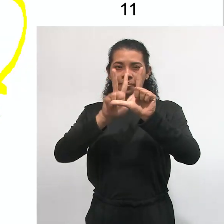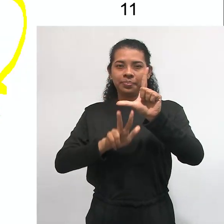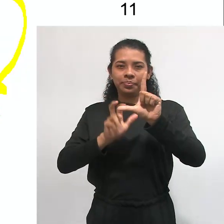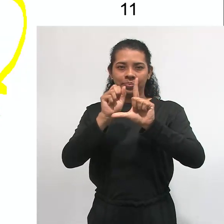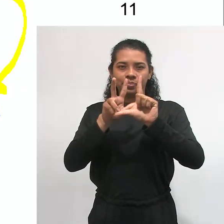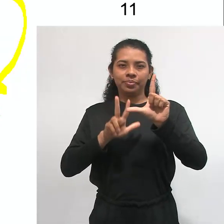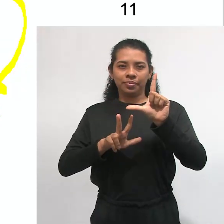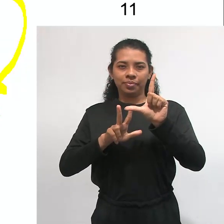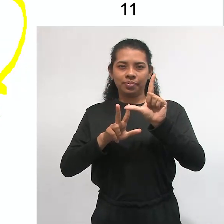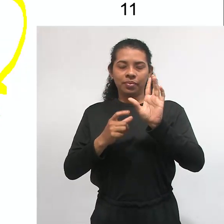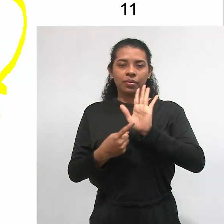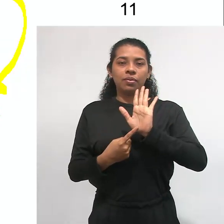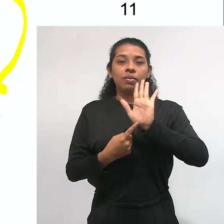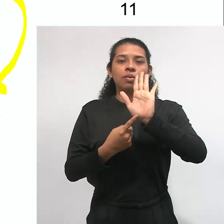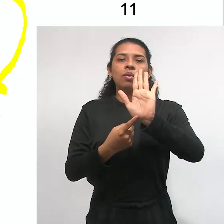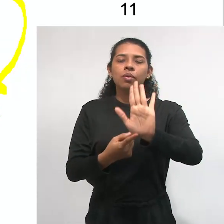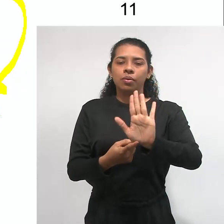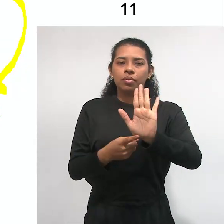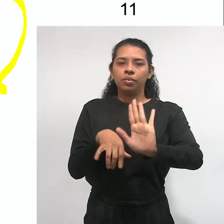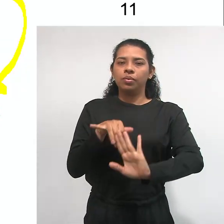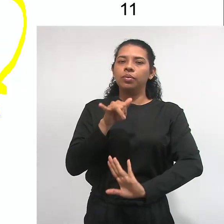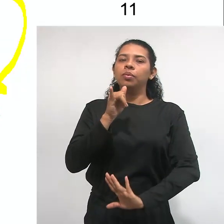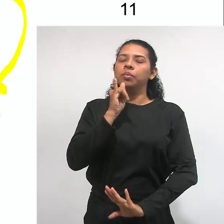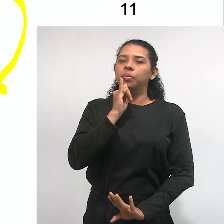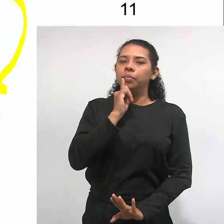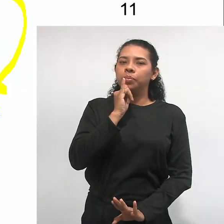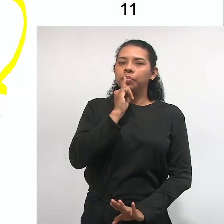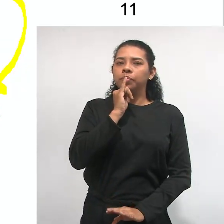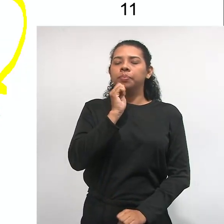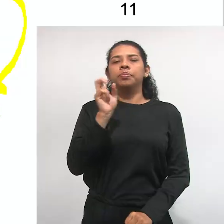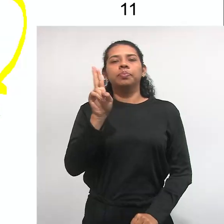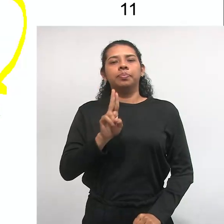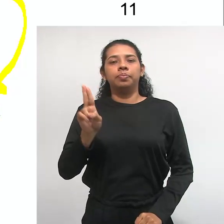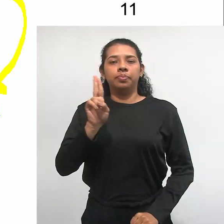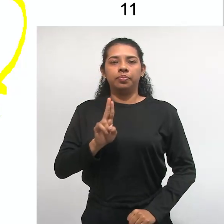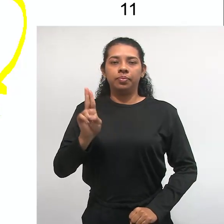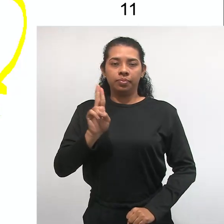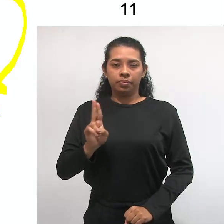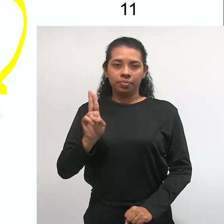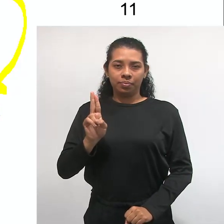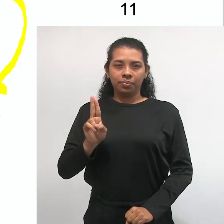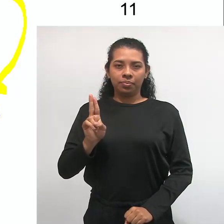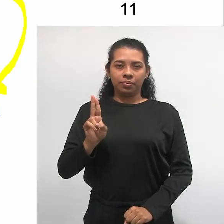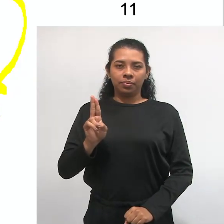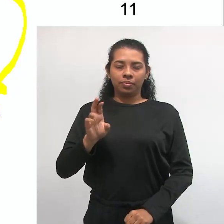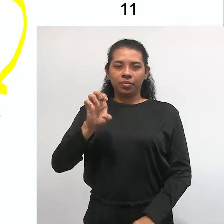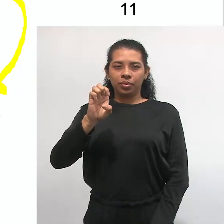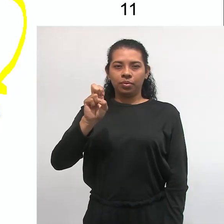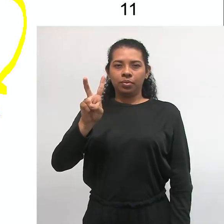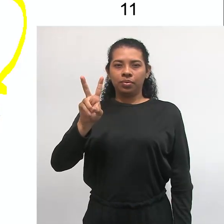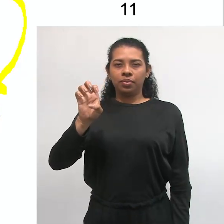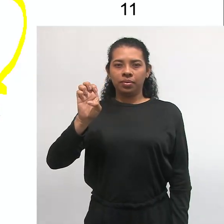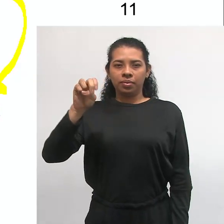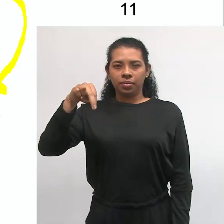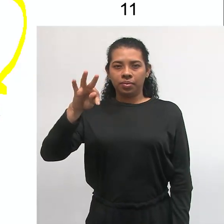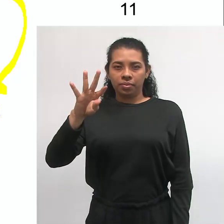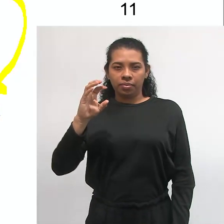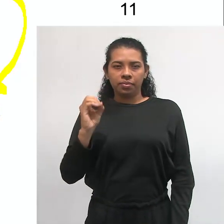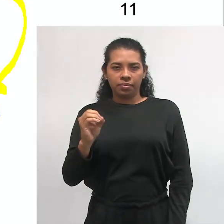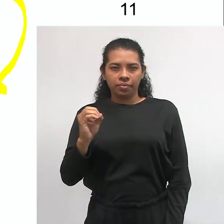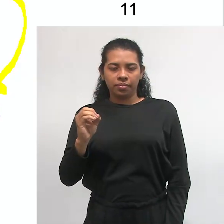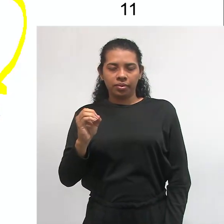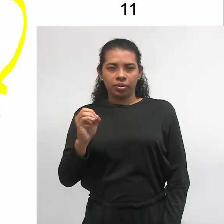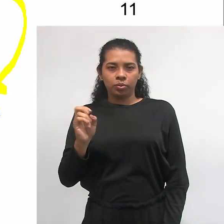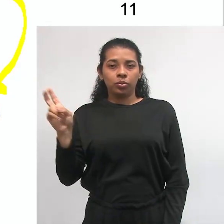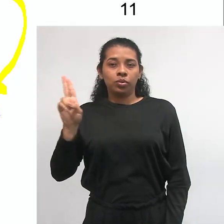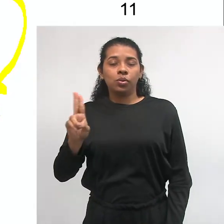mostrar o modelo do relato de experiência que foi utilizado durante o evento da Universidade